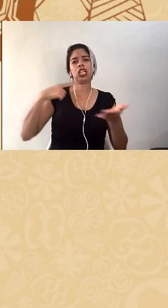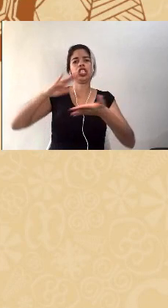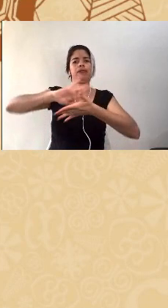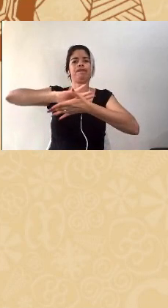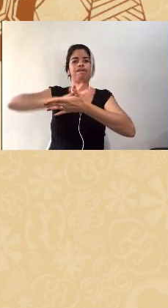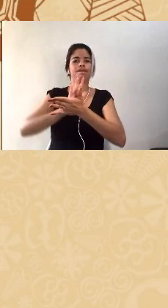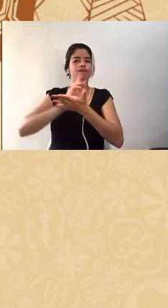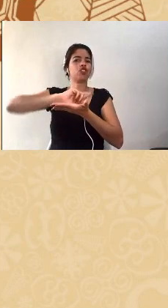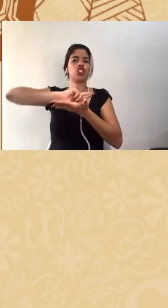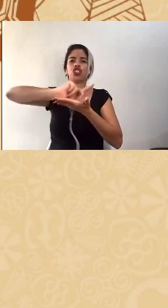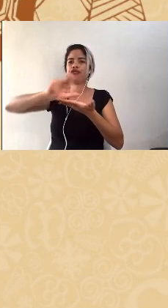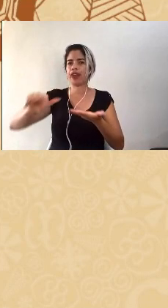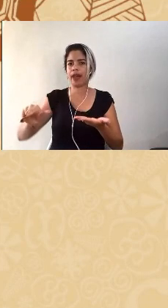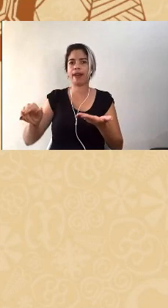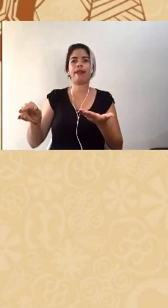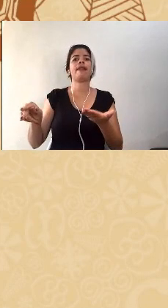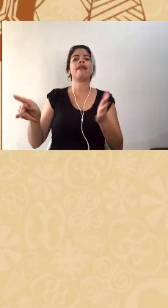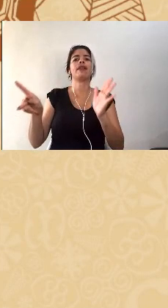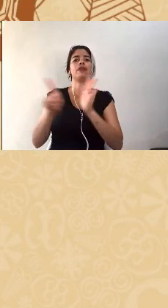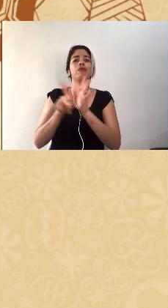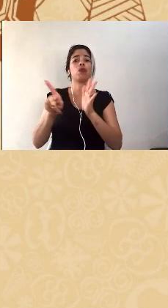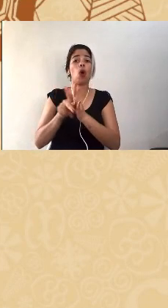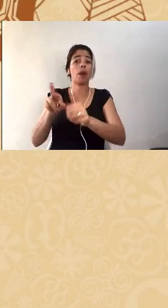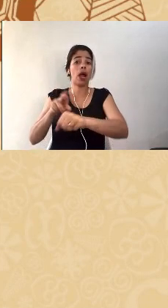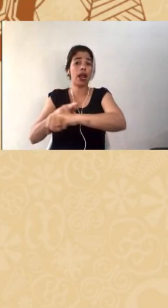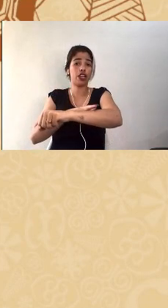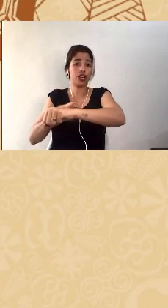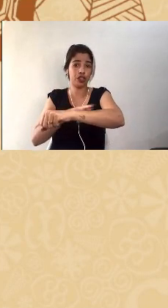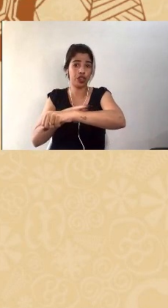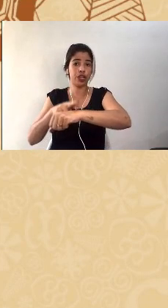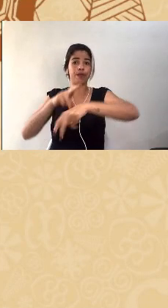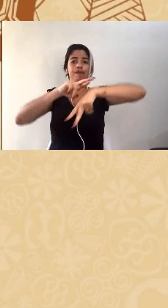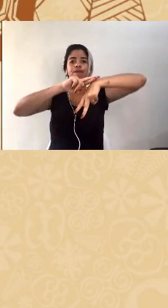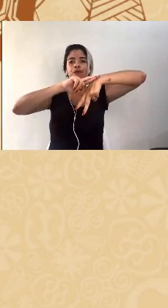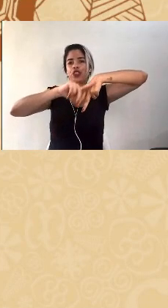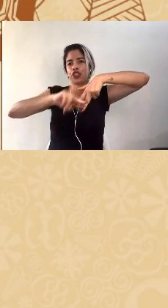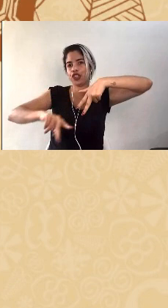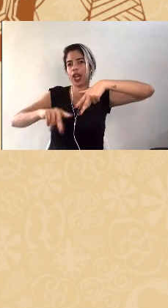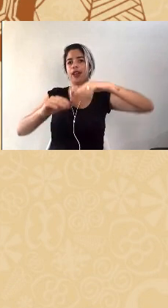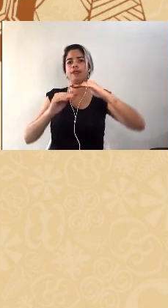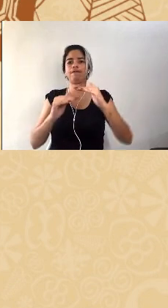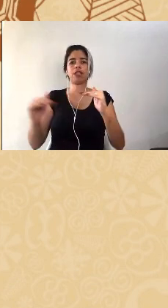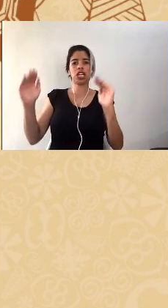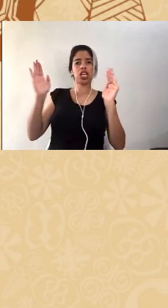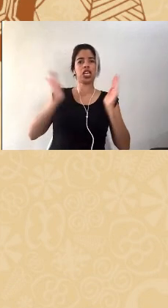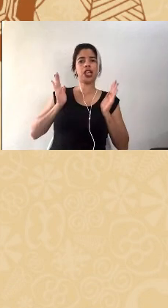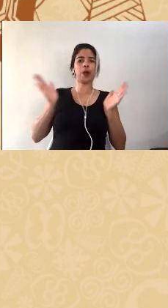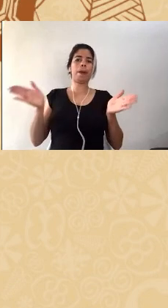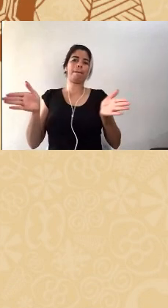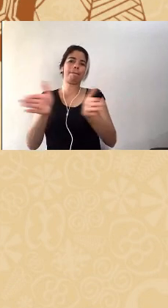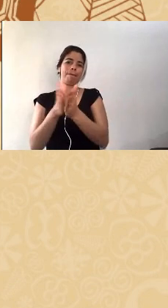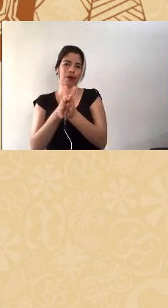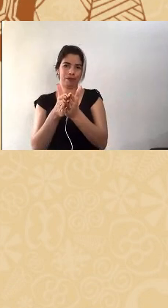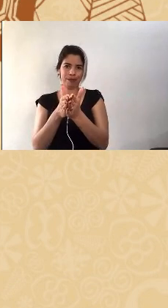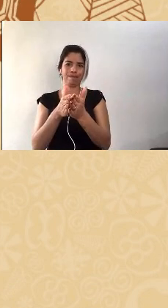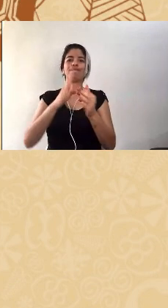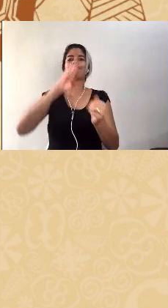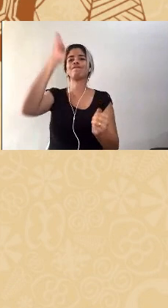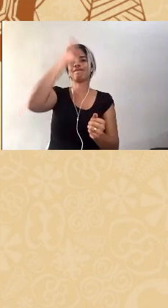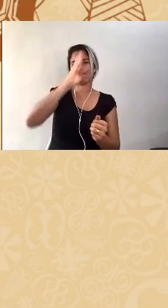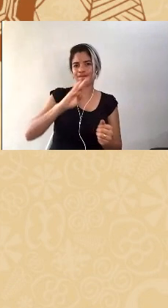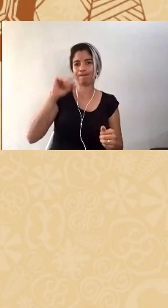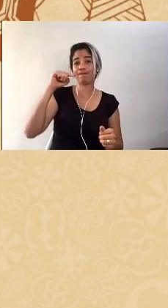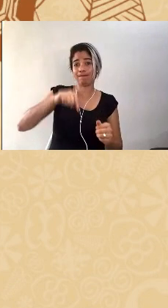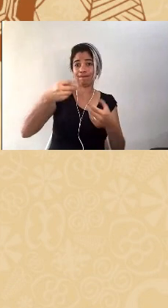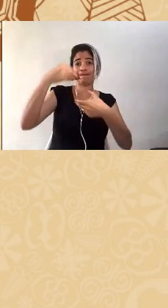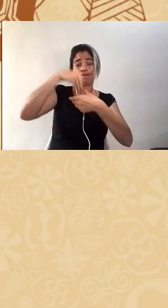cruzadas, indissociáveis, de gênero, raça e classe. Então, ela no Brasil, essa produção já existia. É importante a